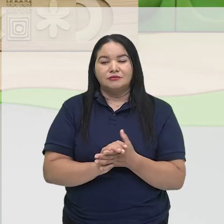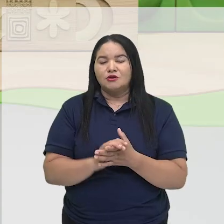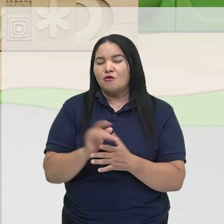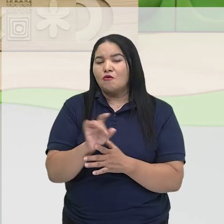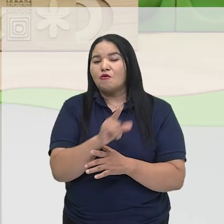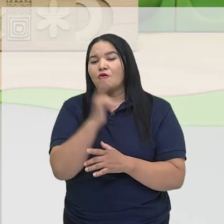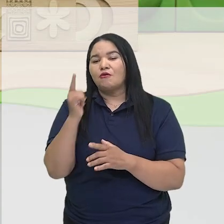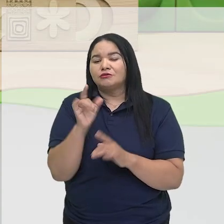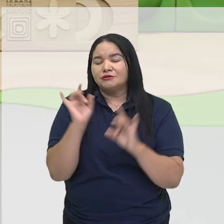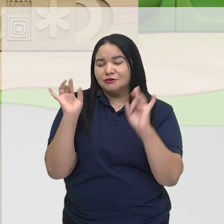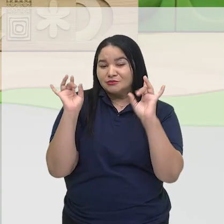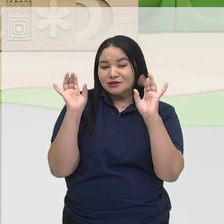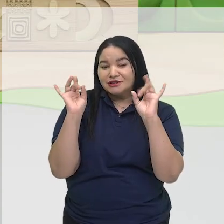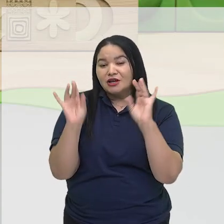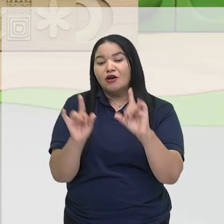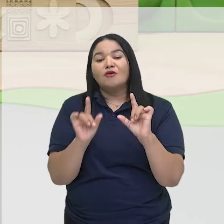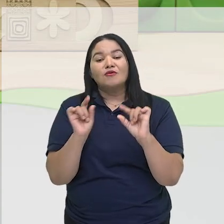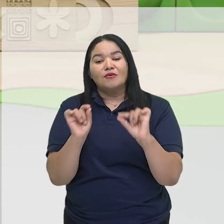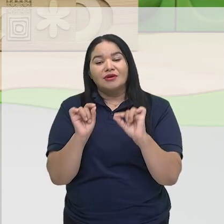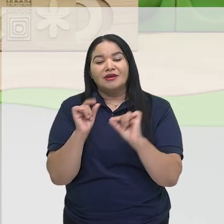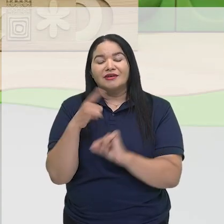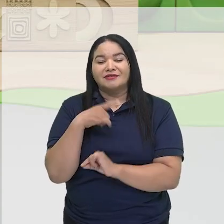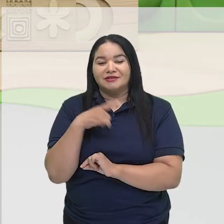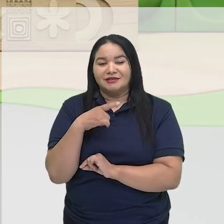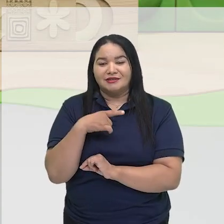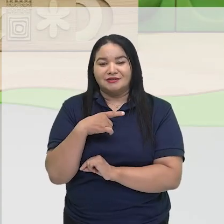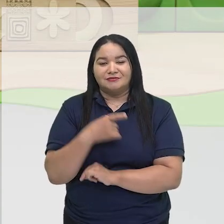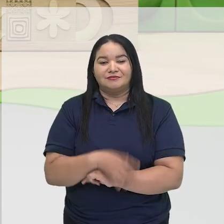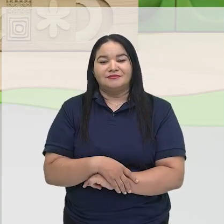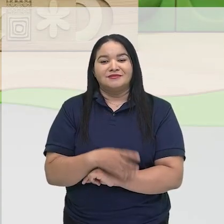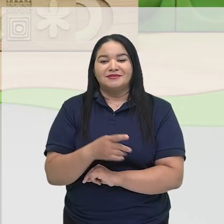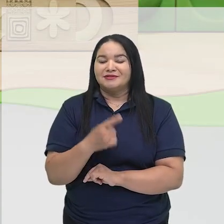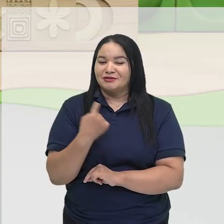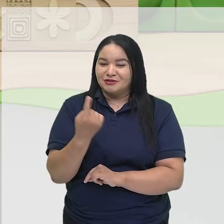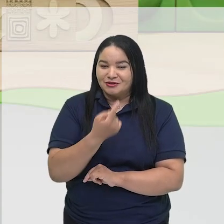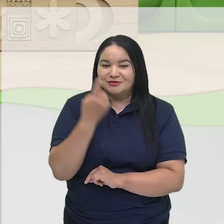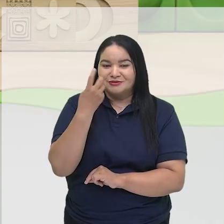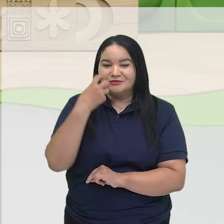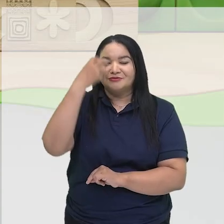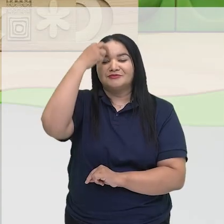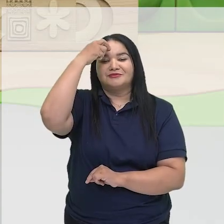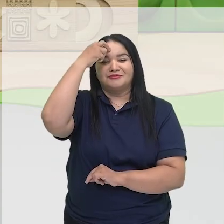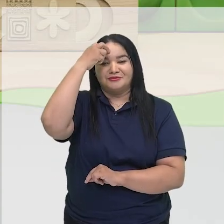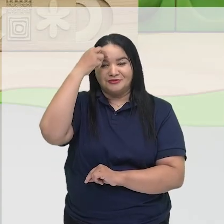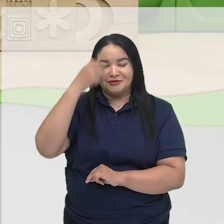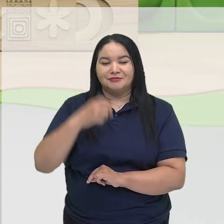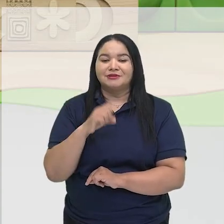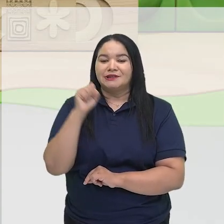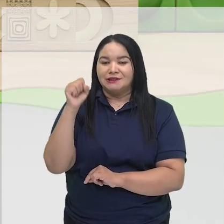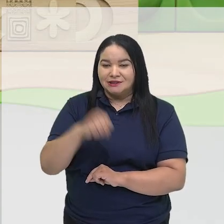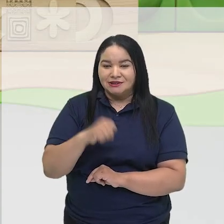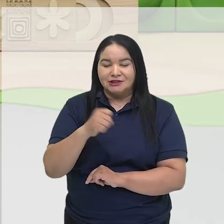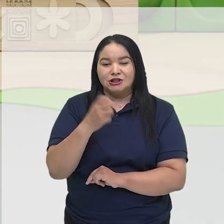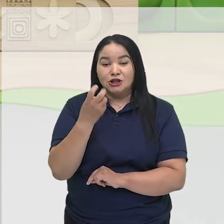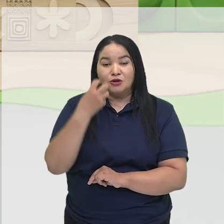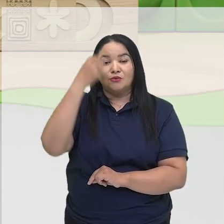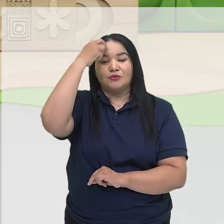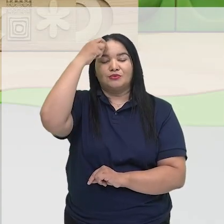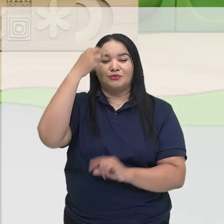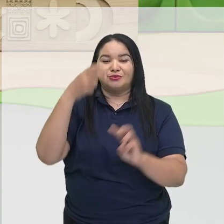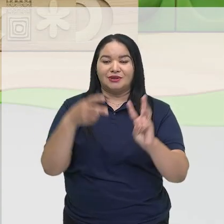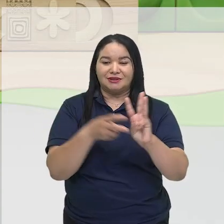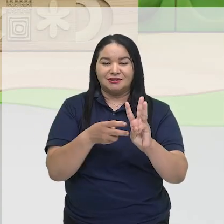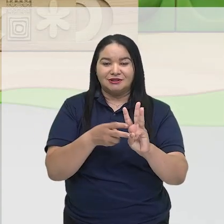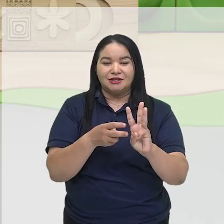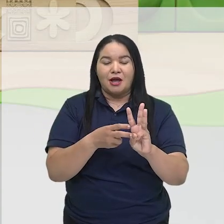professora, meus queridos alunos? A nossa cultura. A nossa cultura indígena,